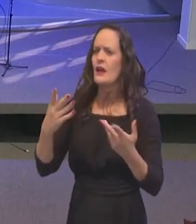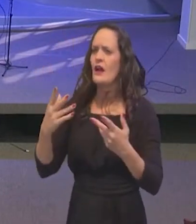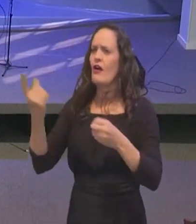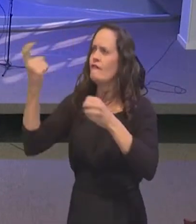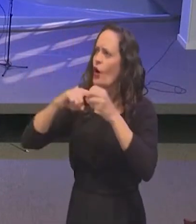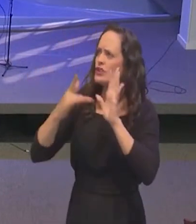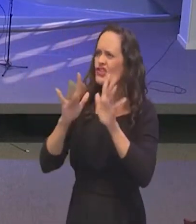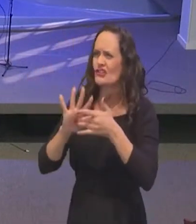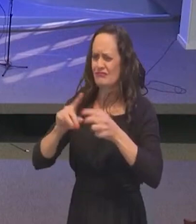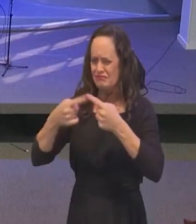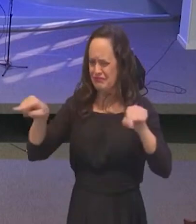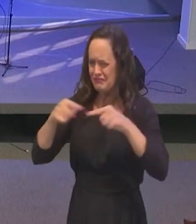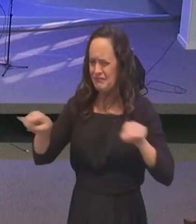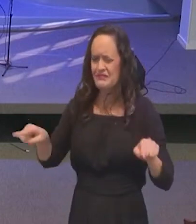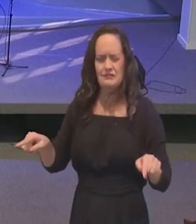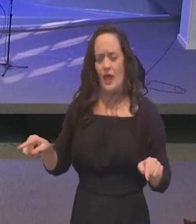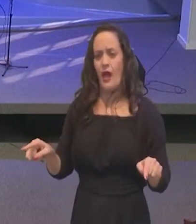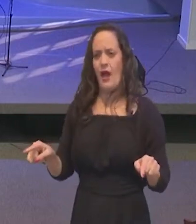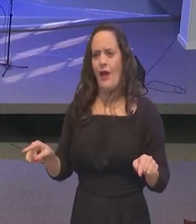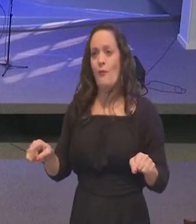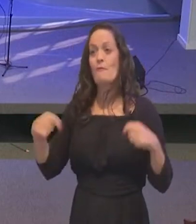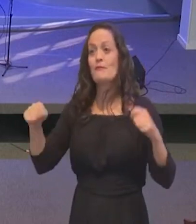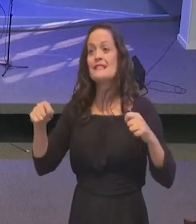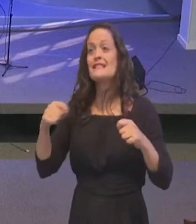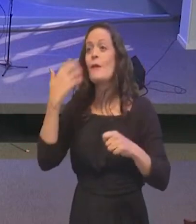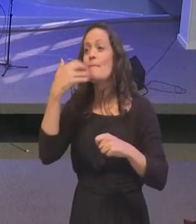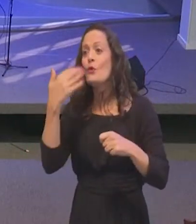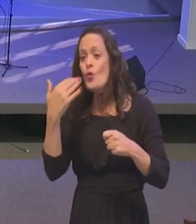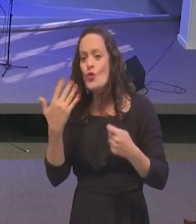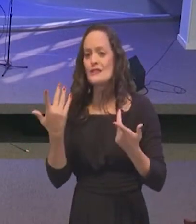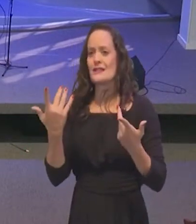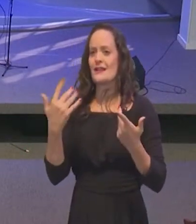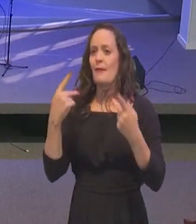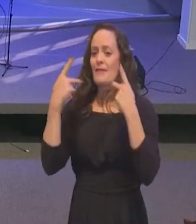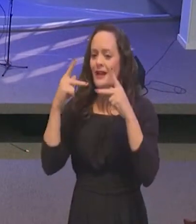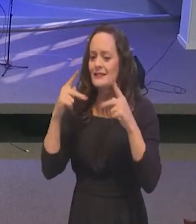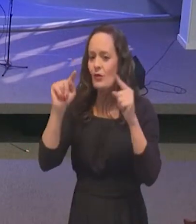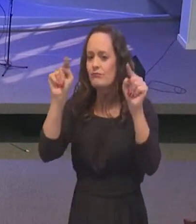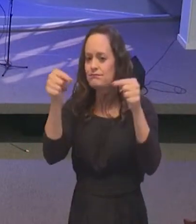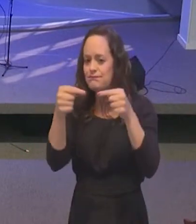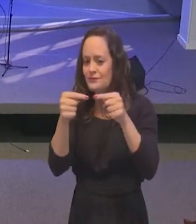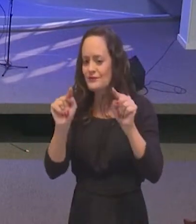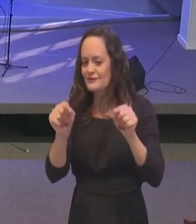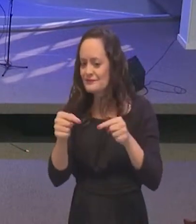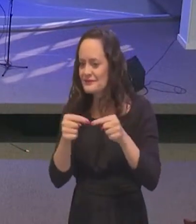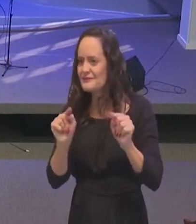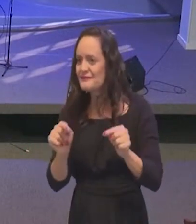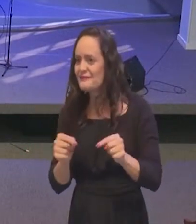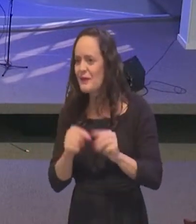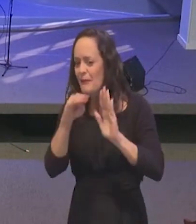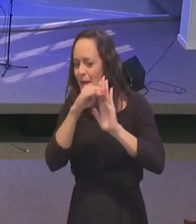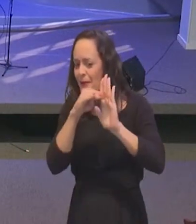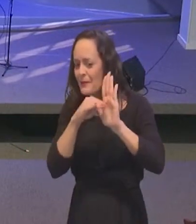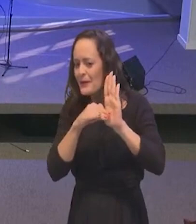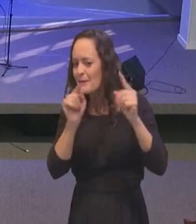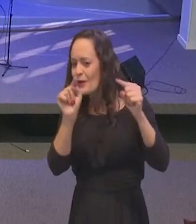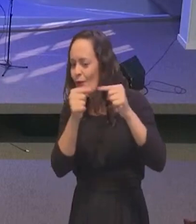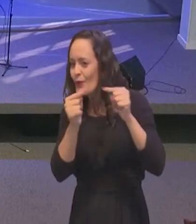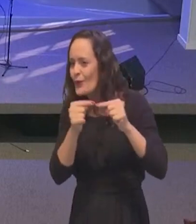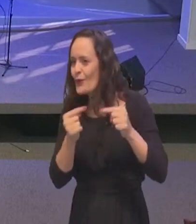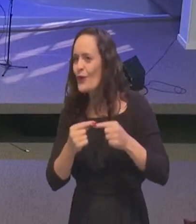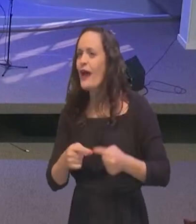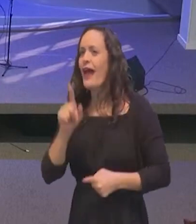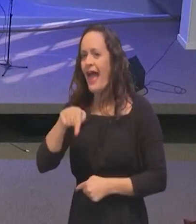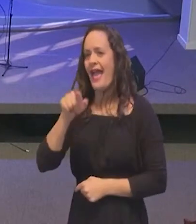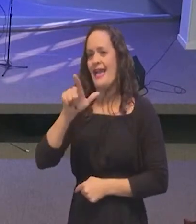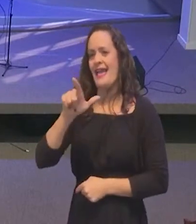há uma junção dos elementos, os ingredientes que compõem a ordem do culto, aquilo que se denomina